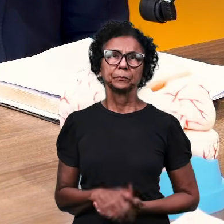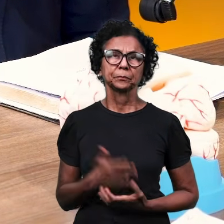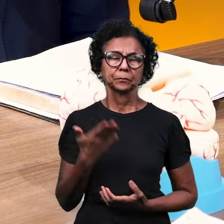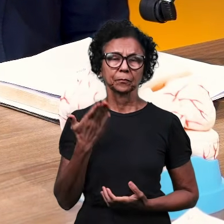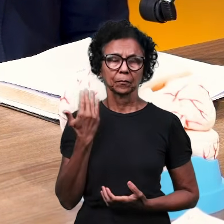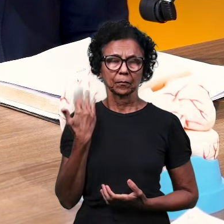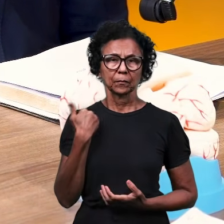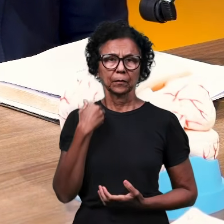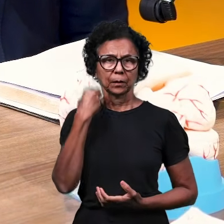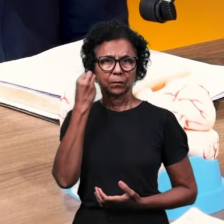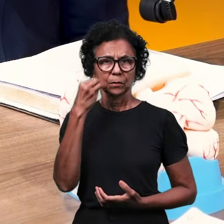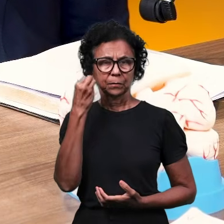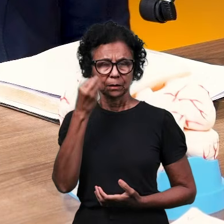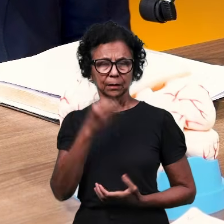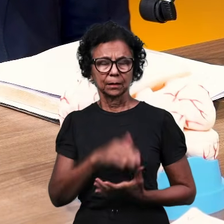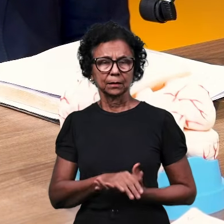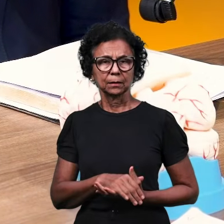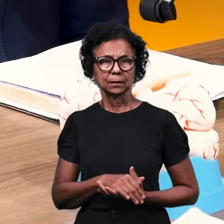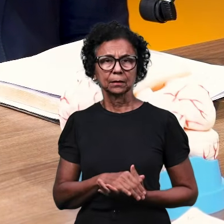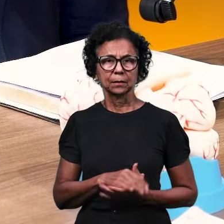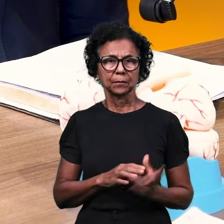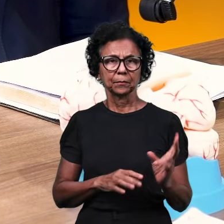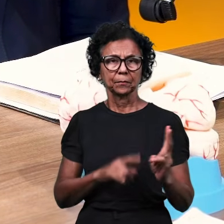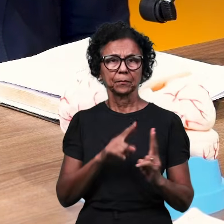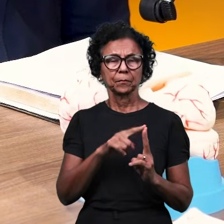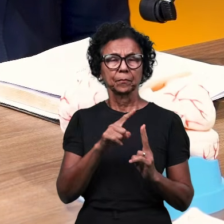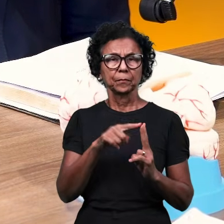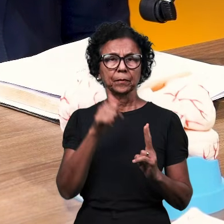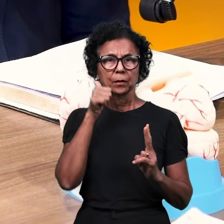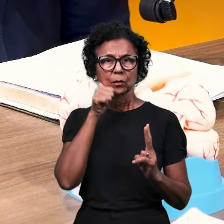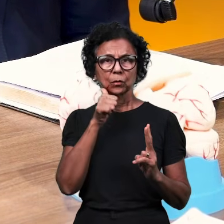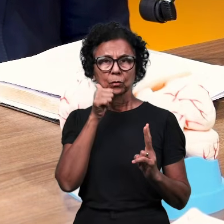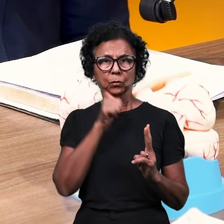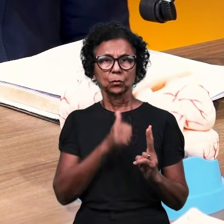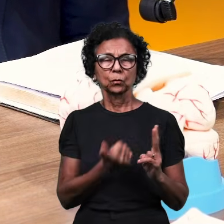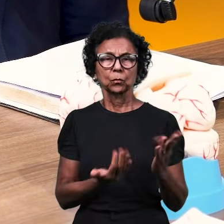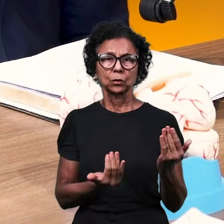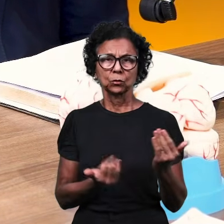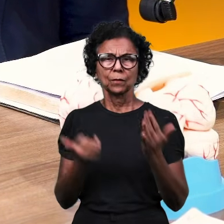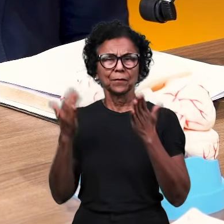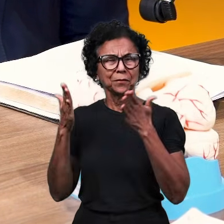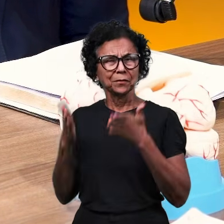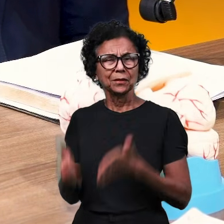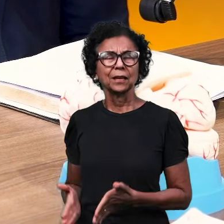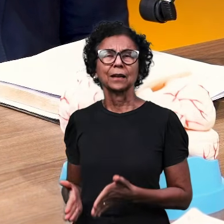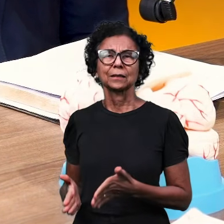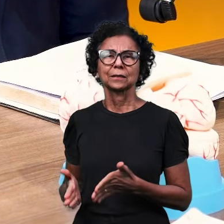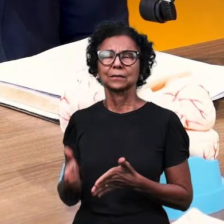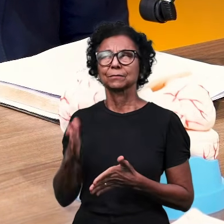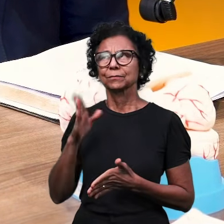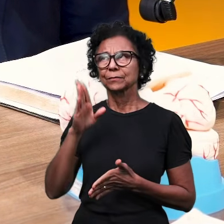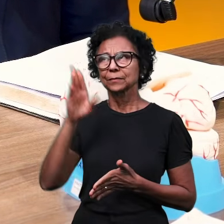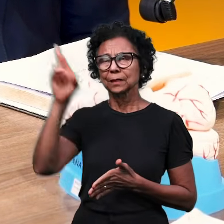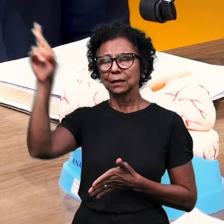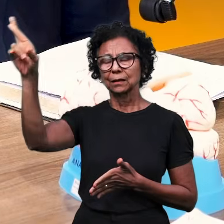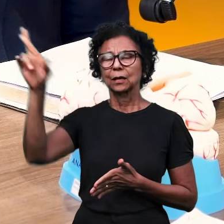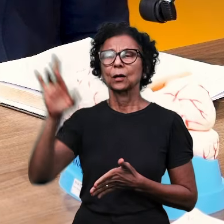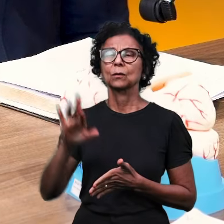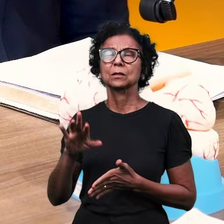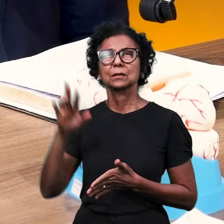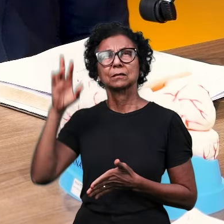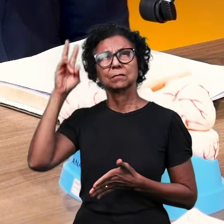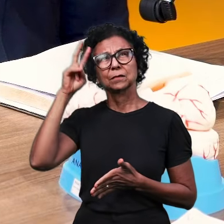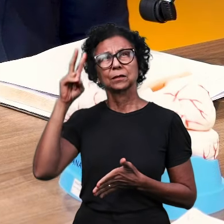Vivi uma experiência com duas jovens que elas eram fiéis ao Senhor. Me lembro